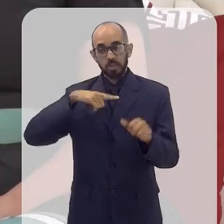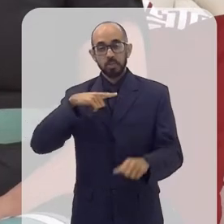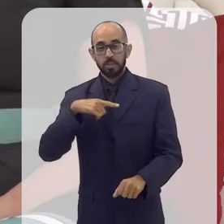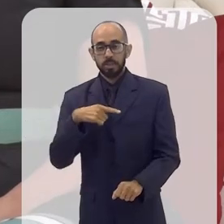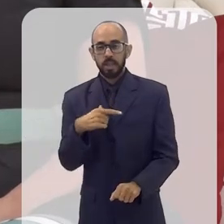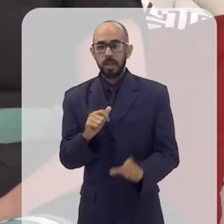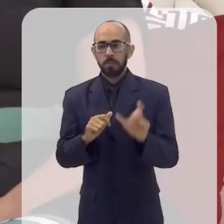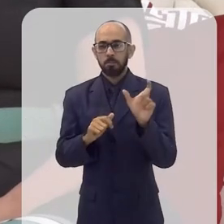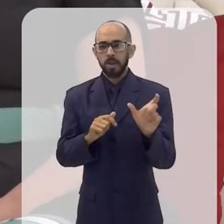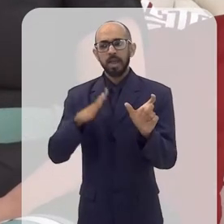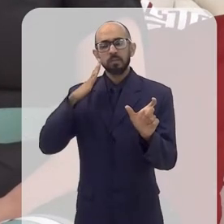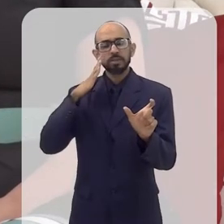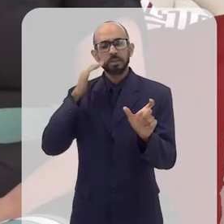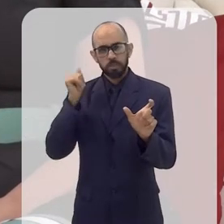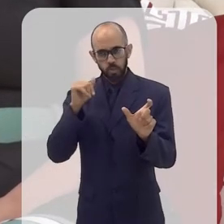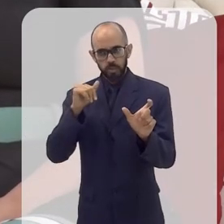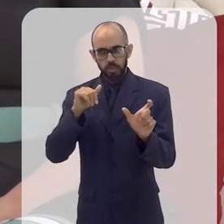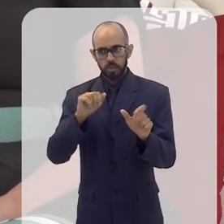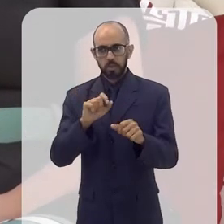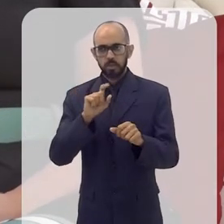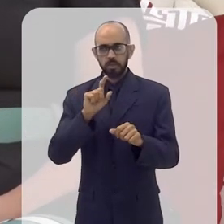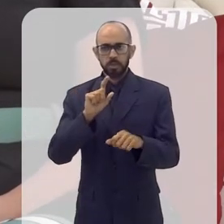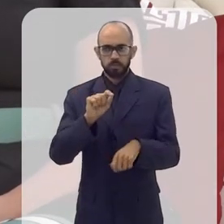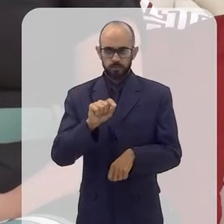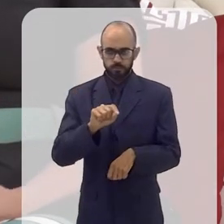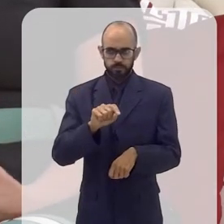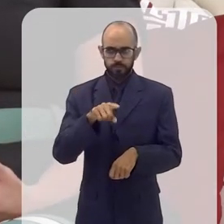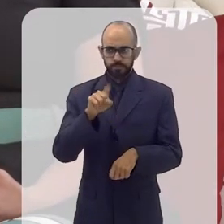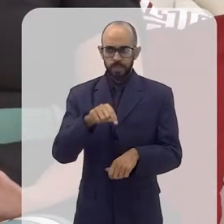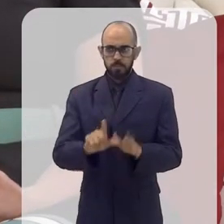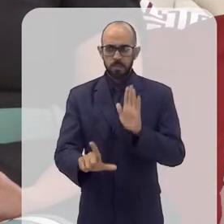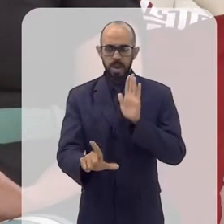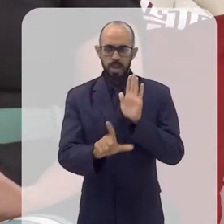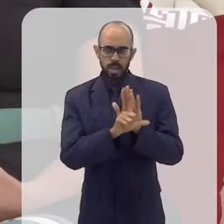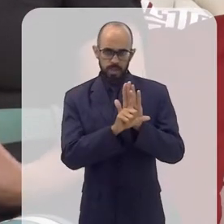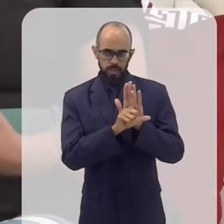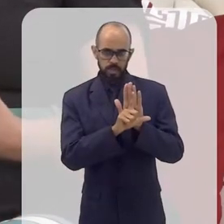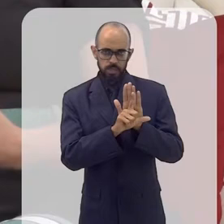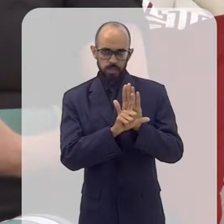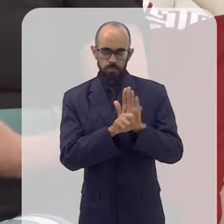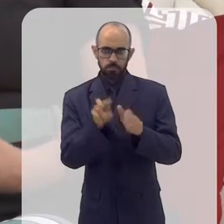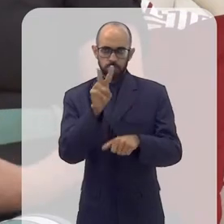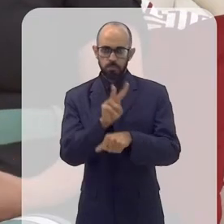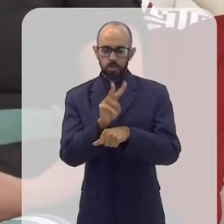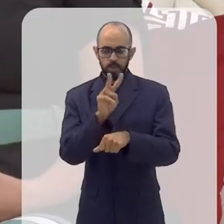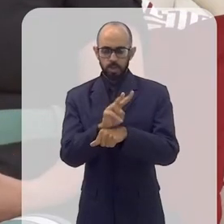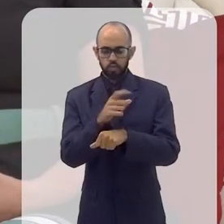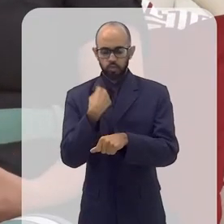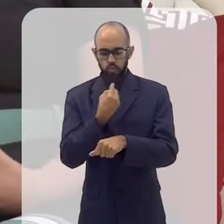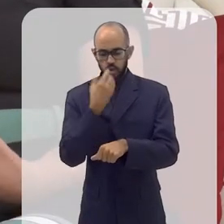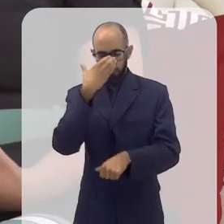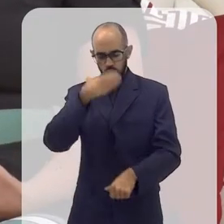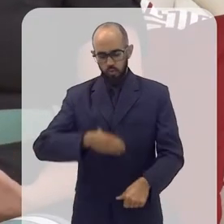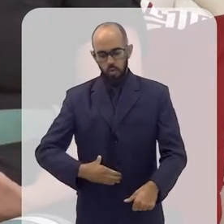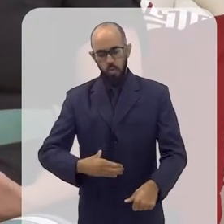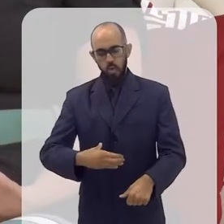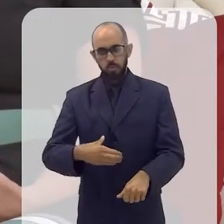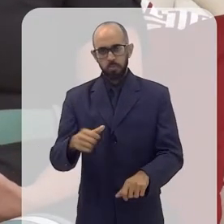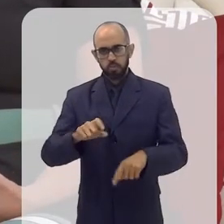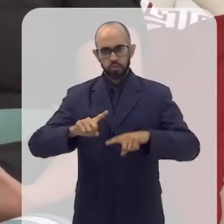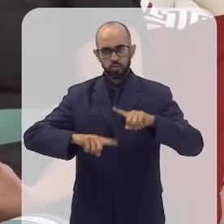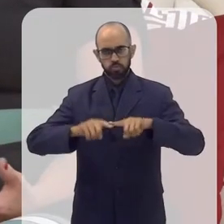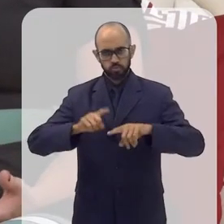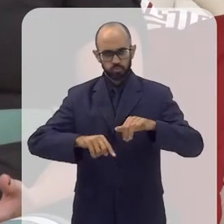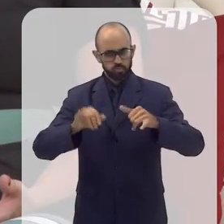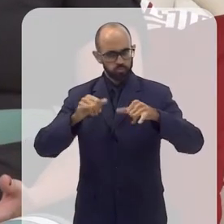palavra de sabedoria. Que seria onde, o quê? Onde é uma lei que protege o nosso corpo de